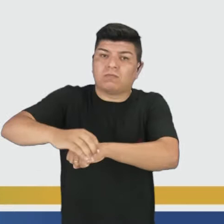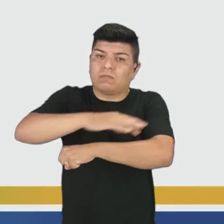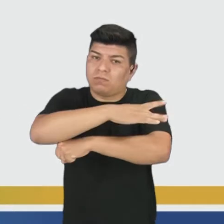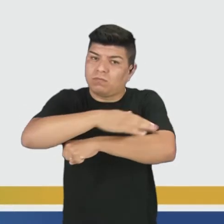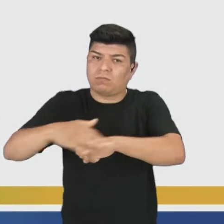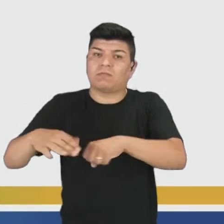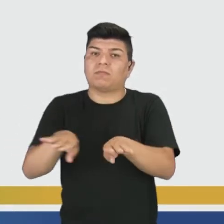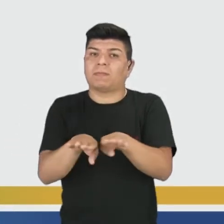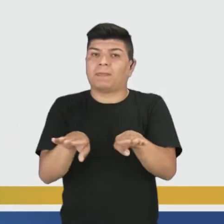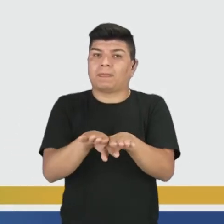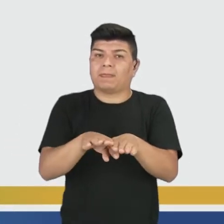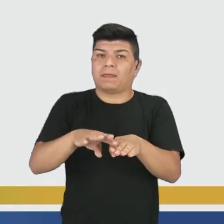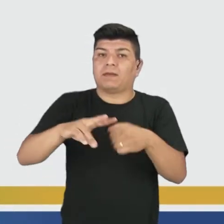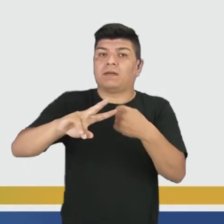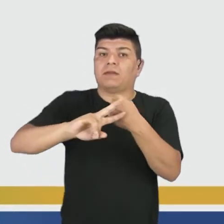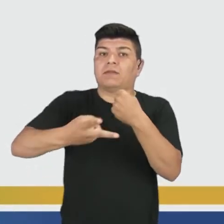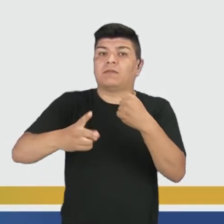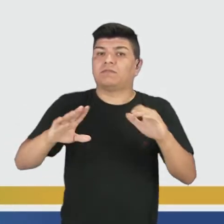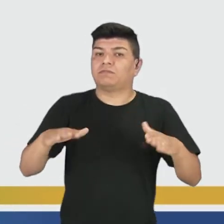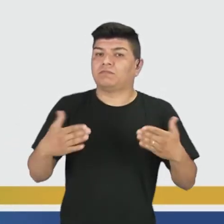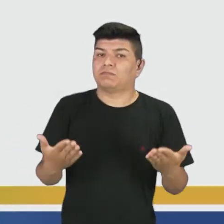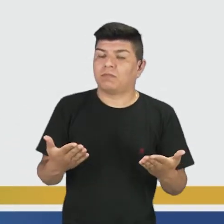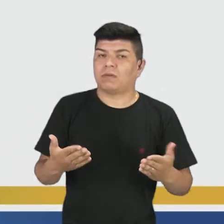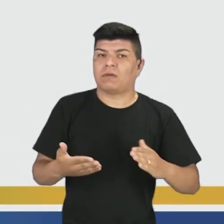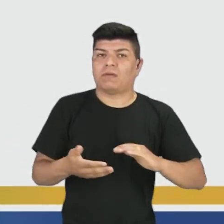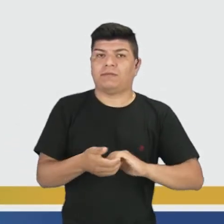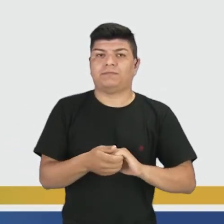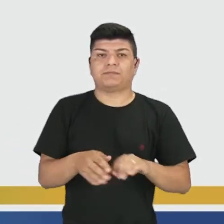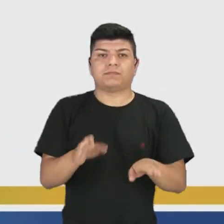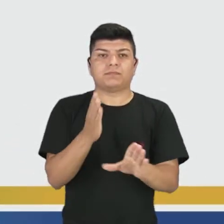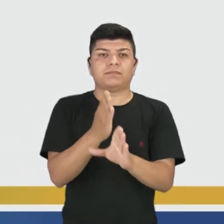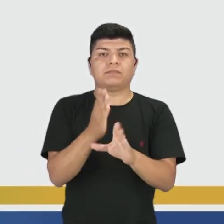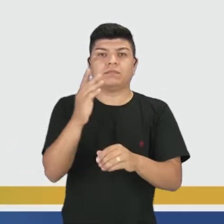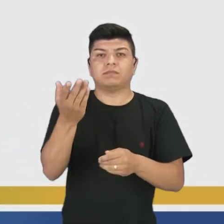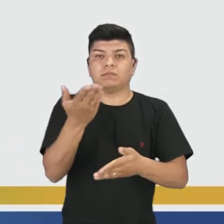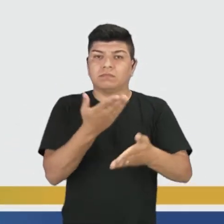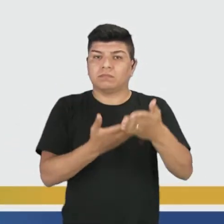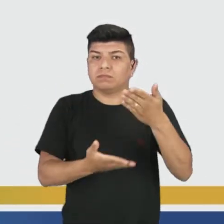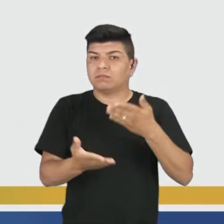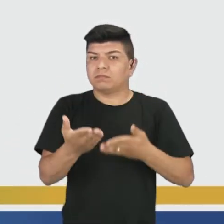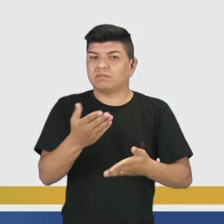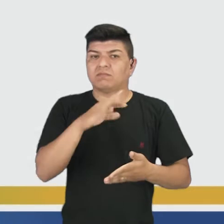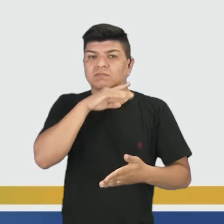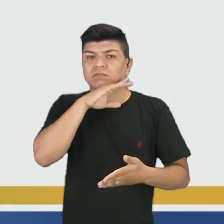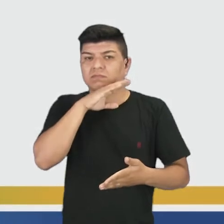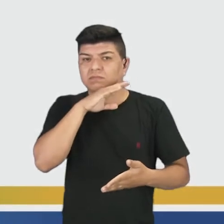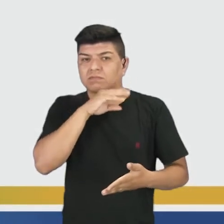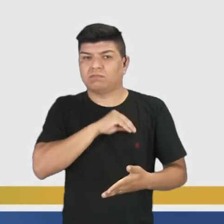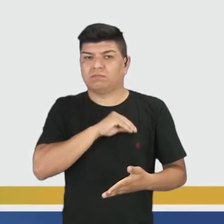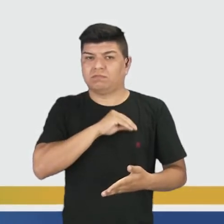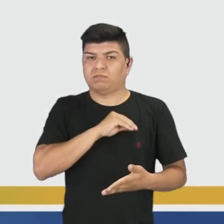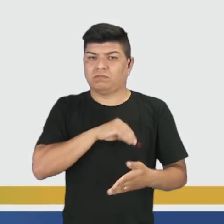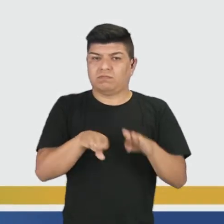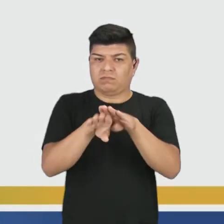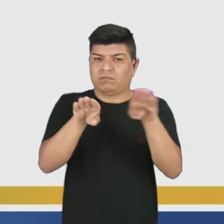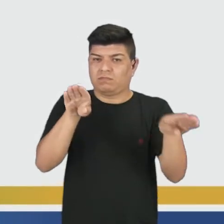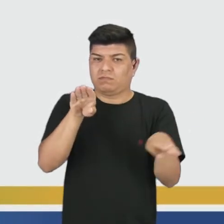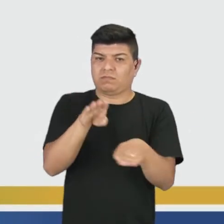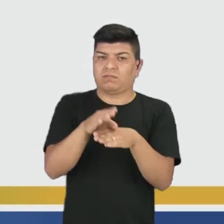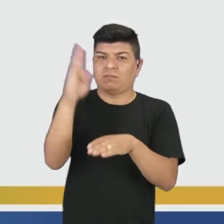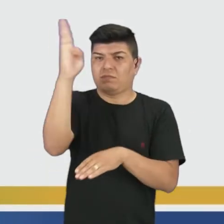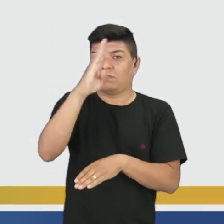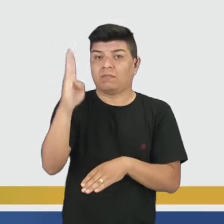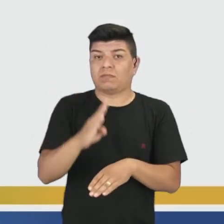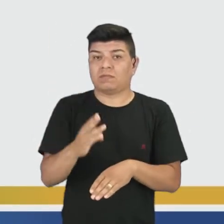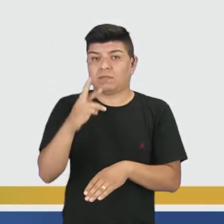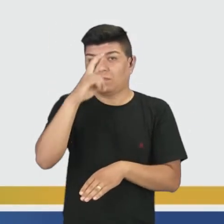Também, consequência disso aí, são decorrentes especialmente da má distribuição de renda. As consequências da desigualdade no